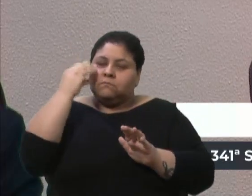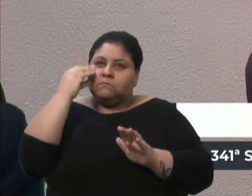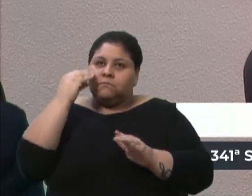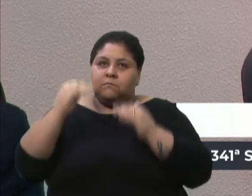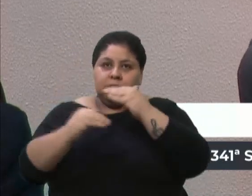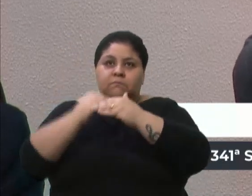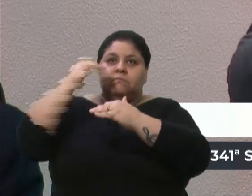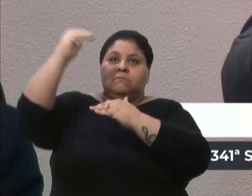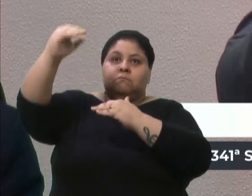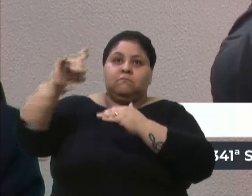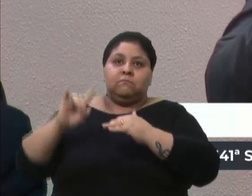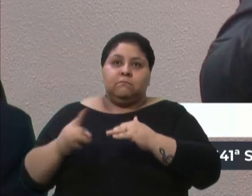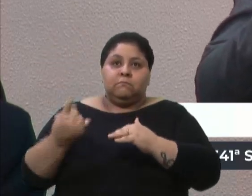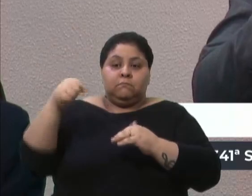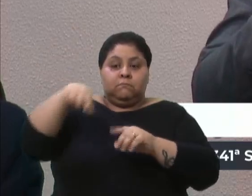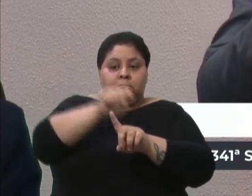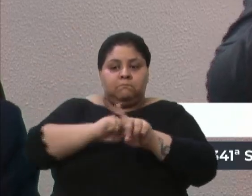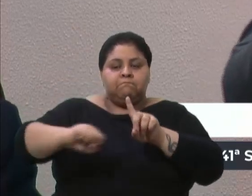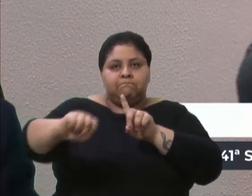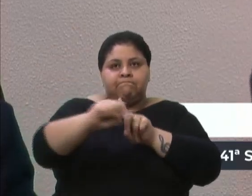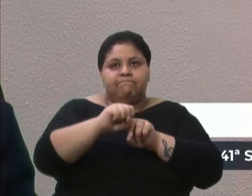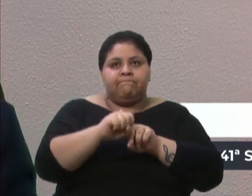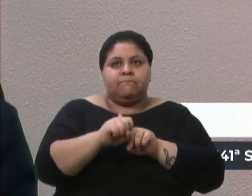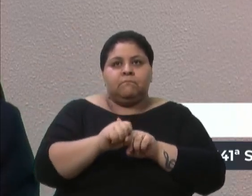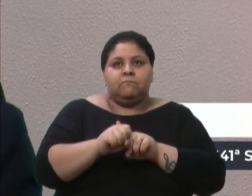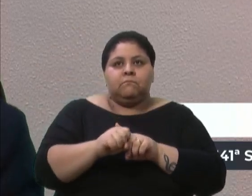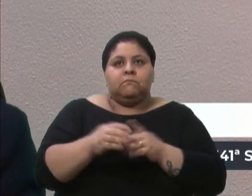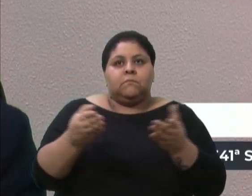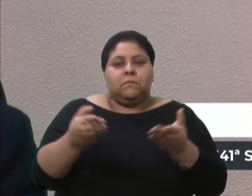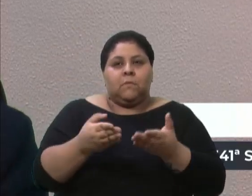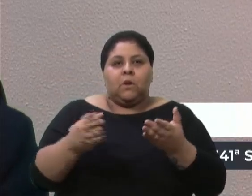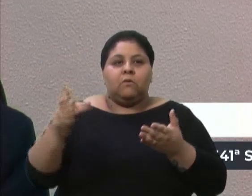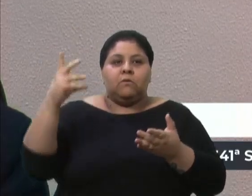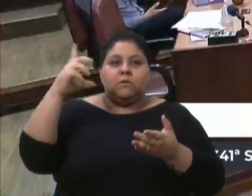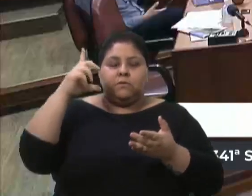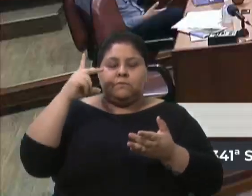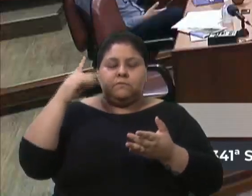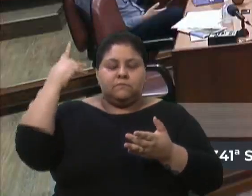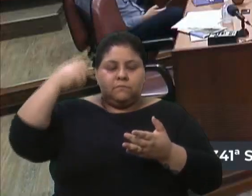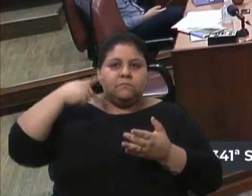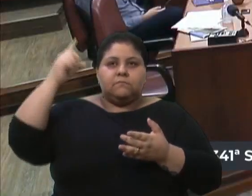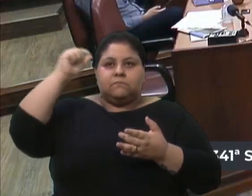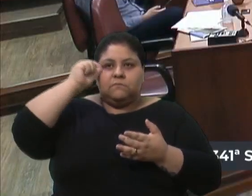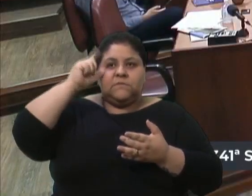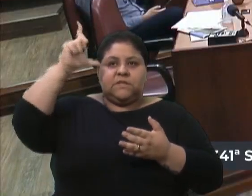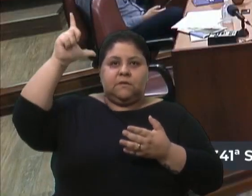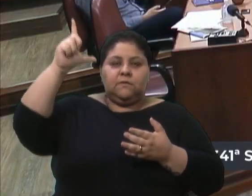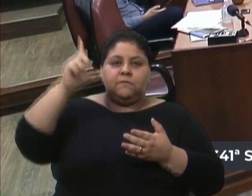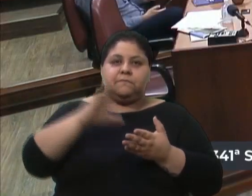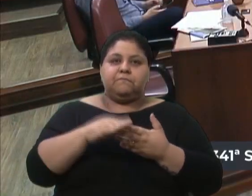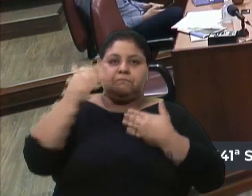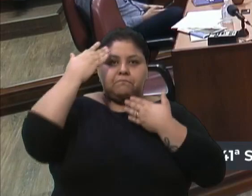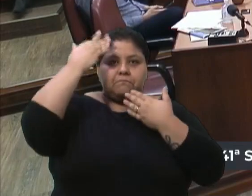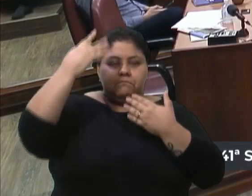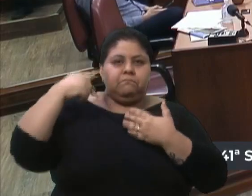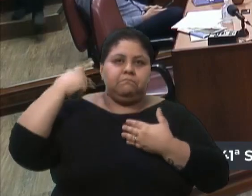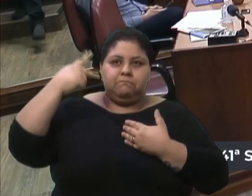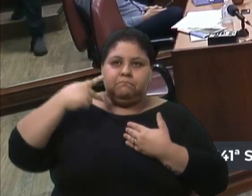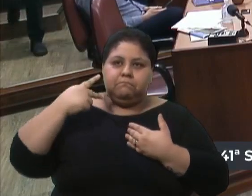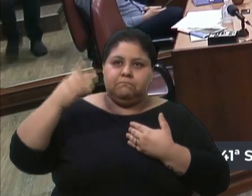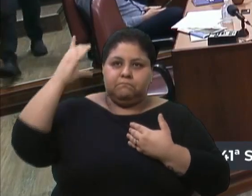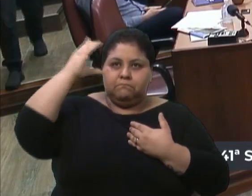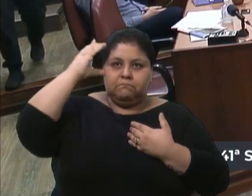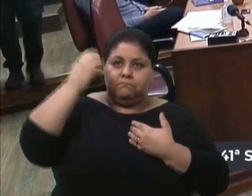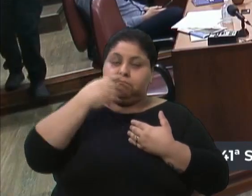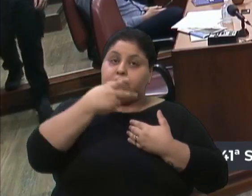tempos na nossa sociedade. Uma parte, vereador Scalco. Obrigado, vereador Cadori, muito boa a sua fala, mas eu